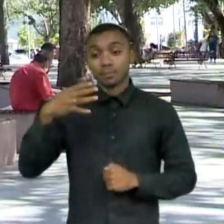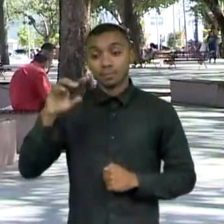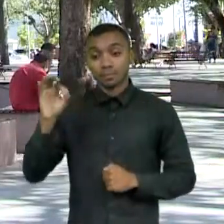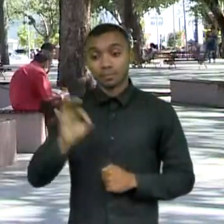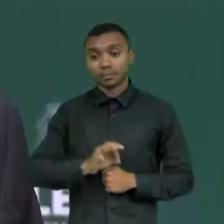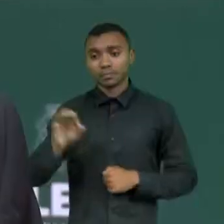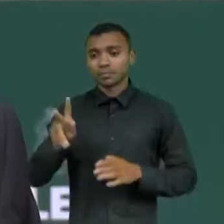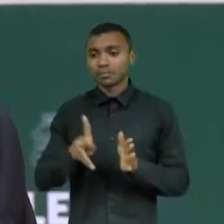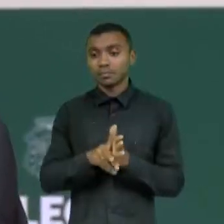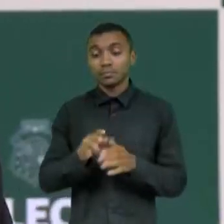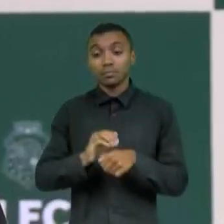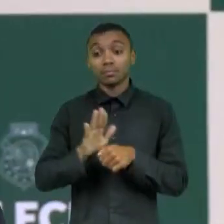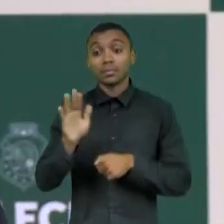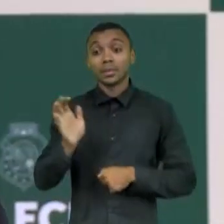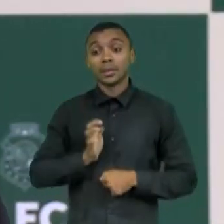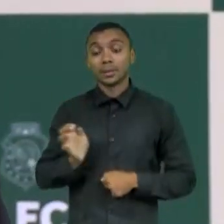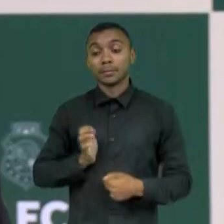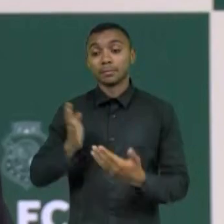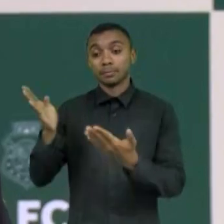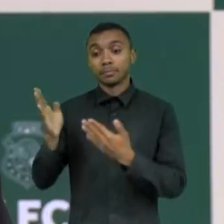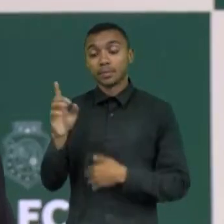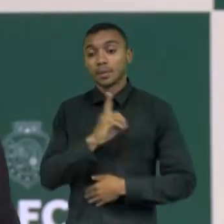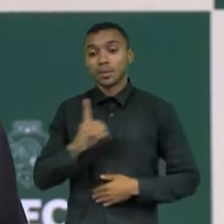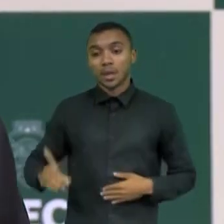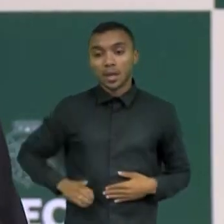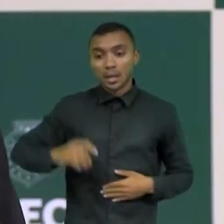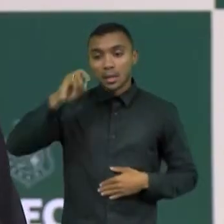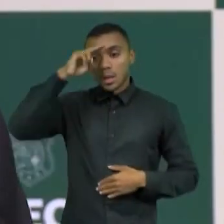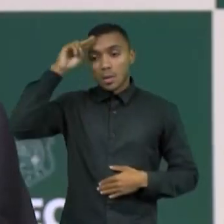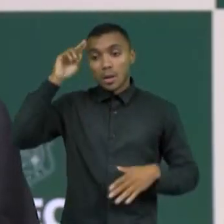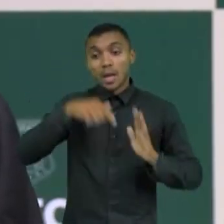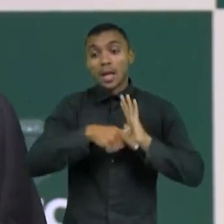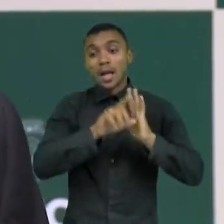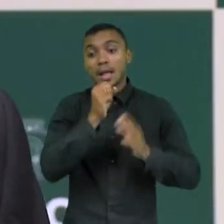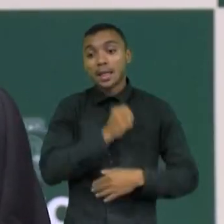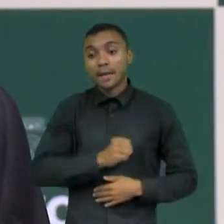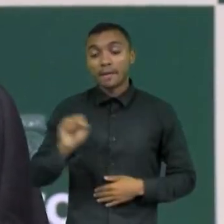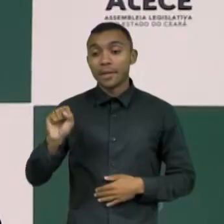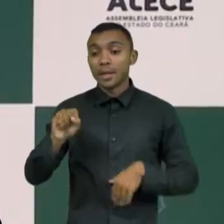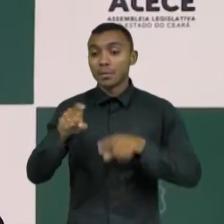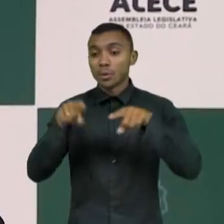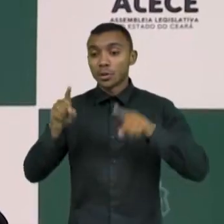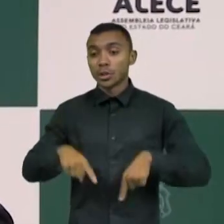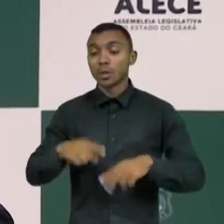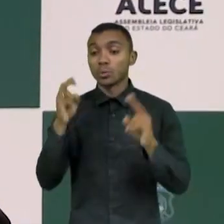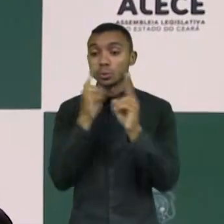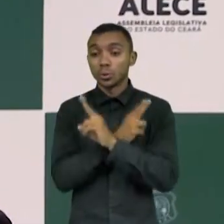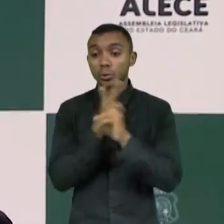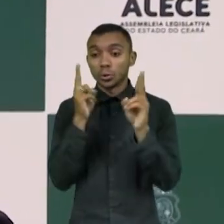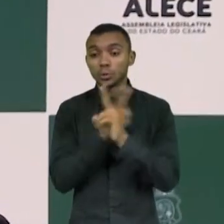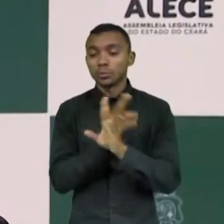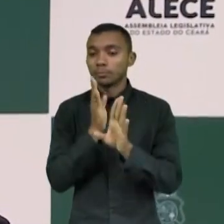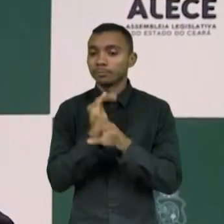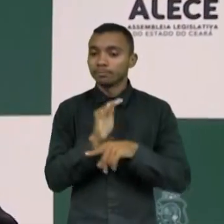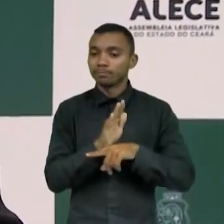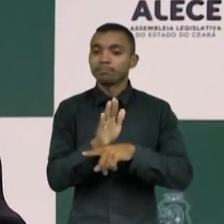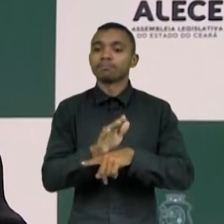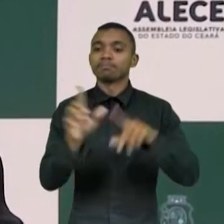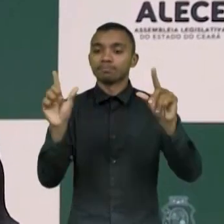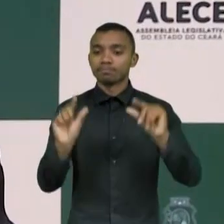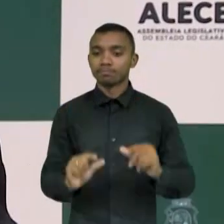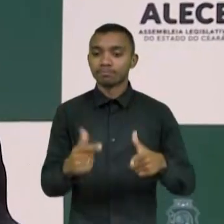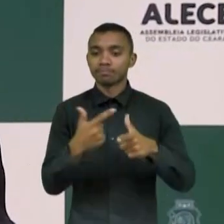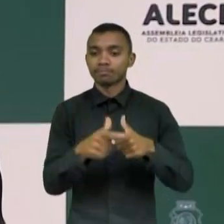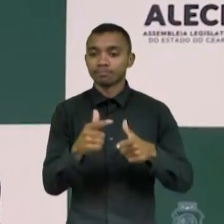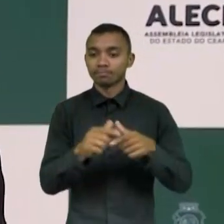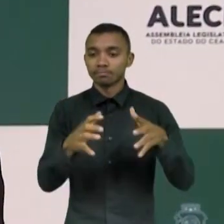da população. O deputado Soldado Noélio defende auxílios emergenciais como forma de aliviar o sufoco da maioria